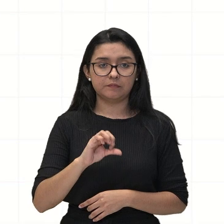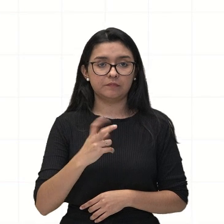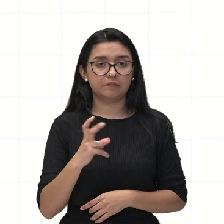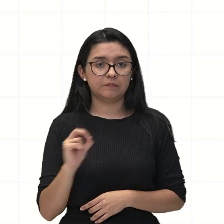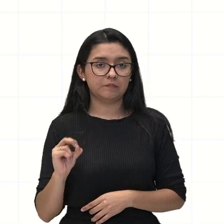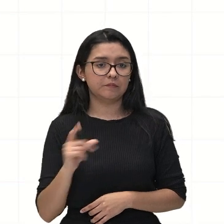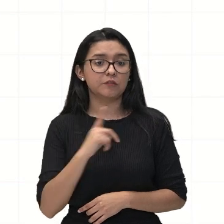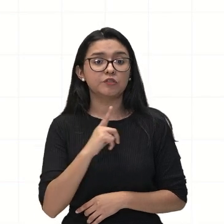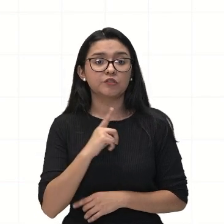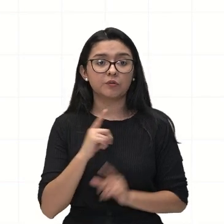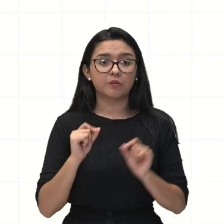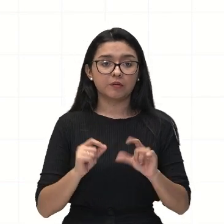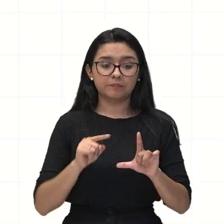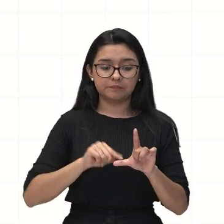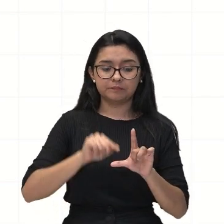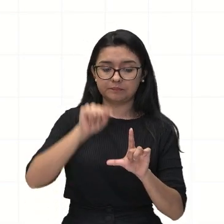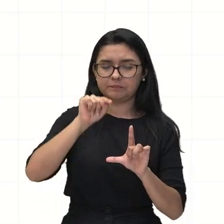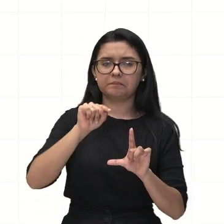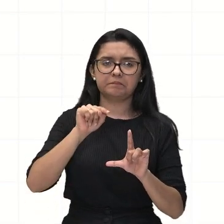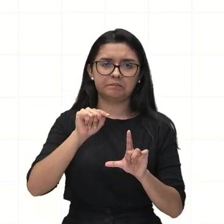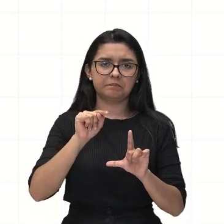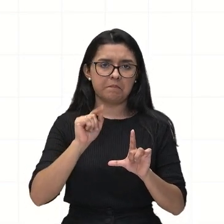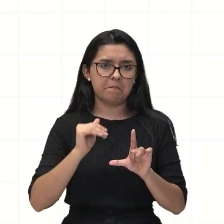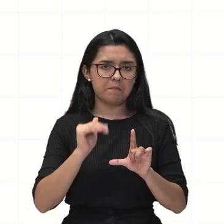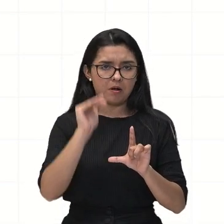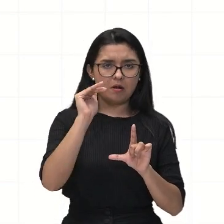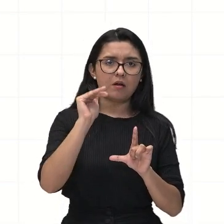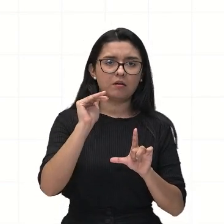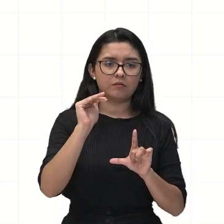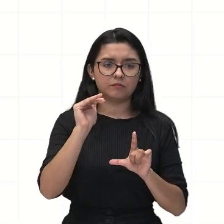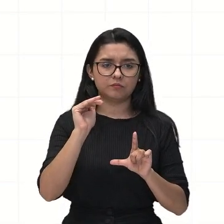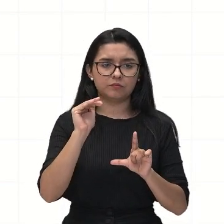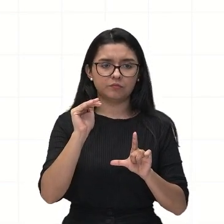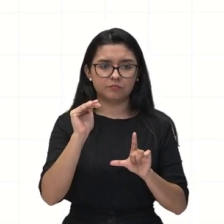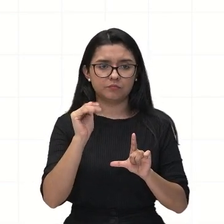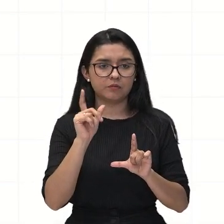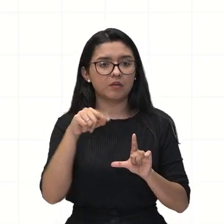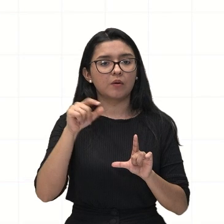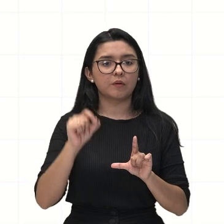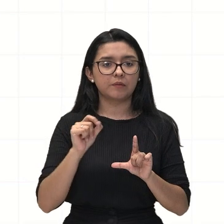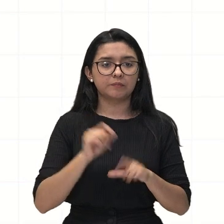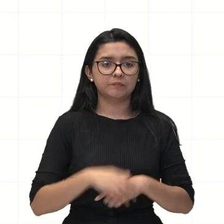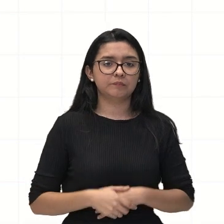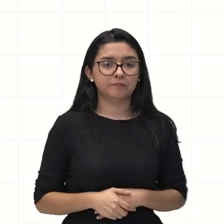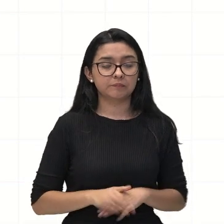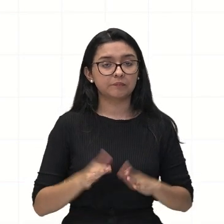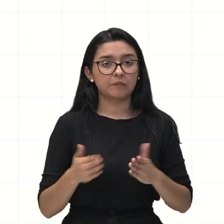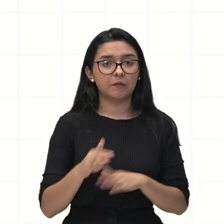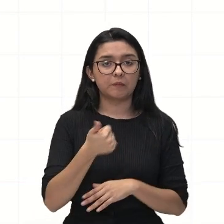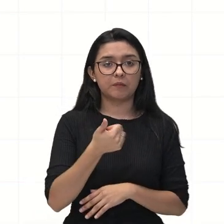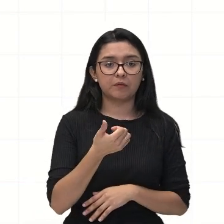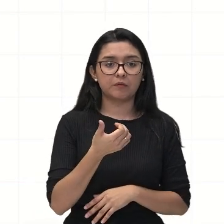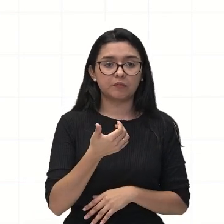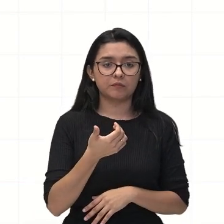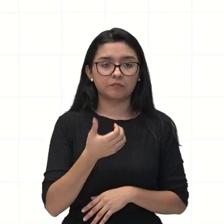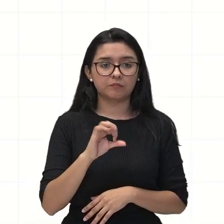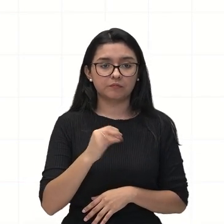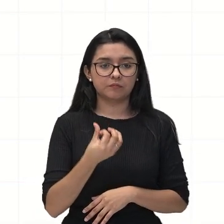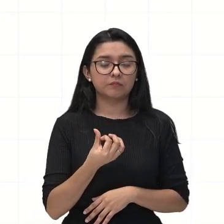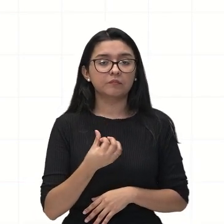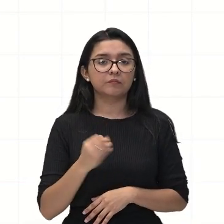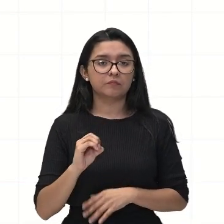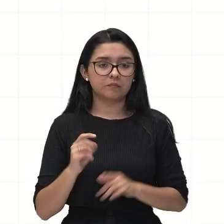1950, nós temos um número o quê? Um pouco maior de 5 pessoas. Em 1960, já